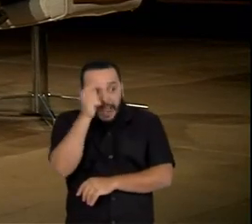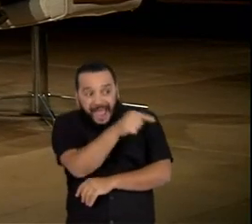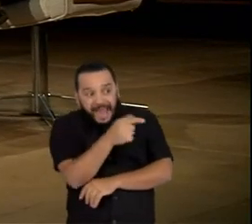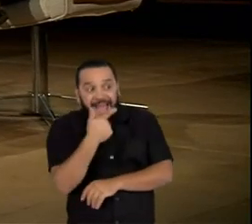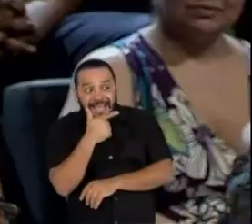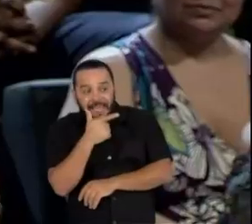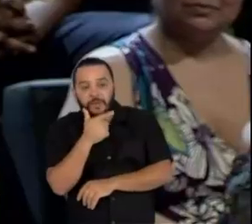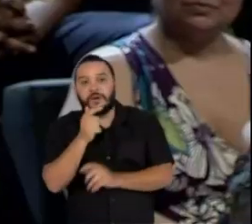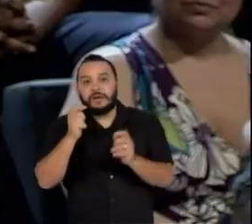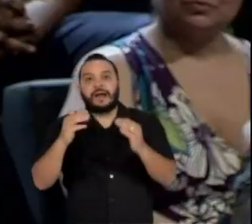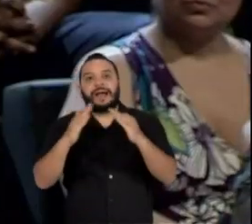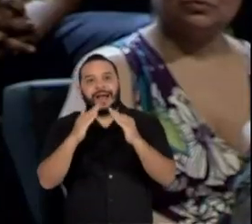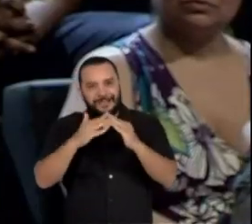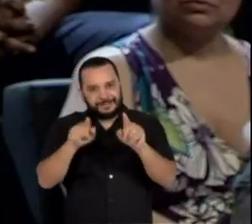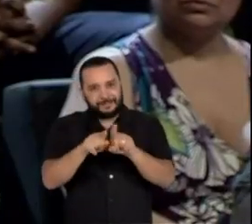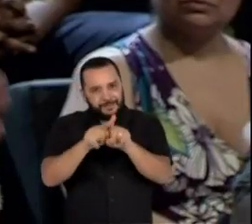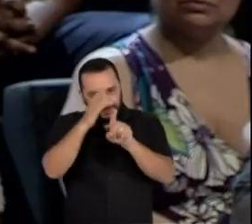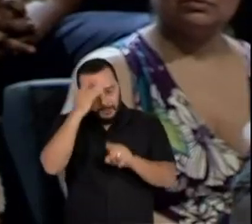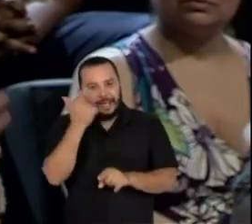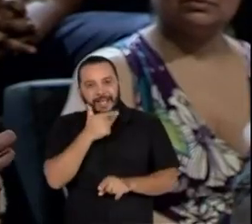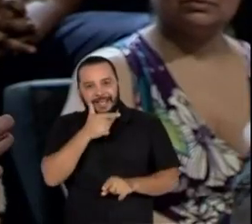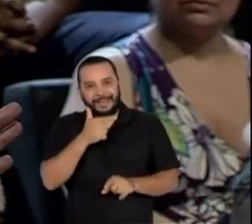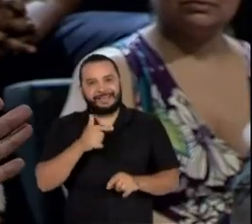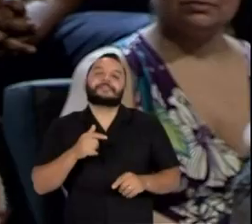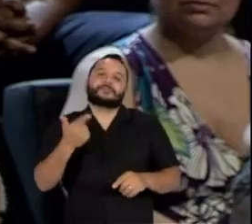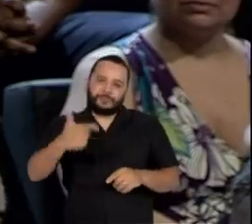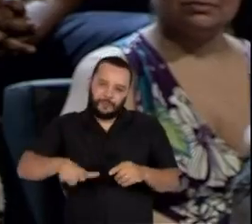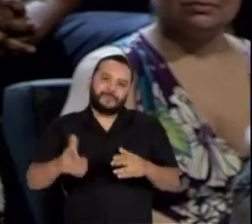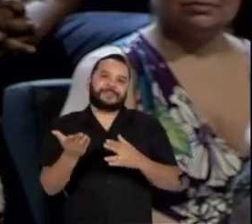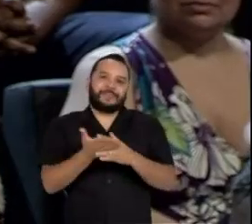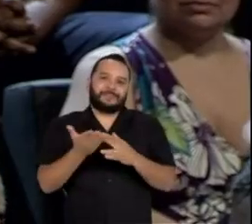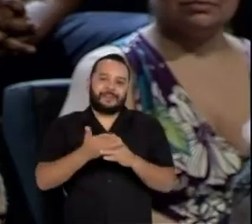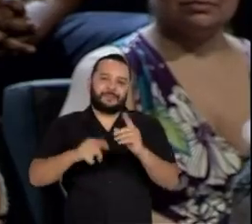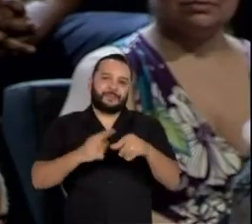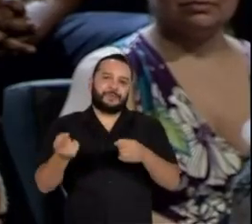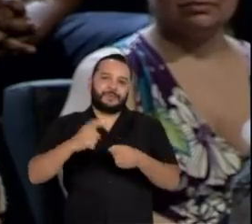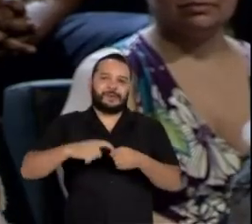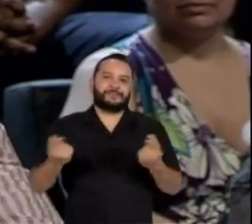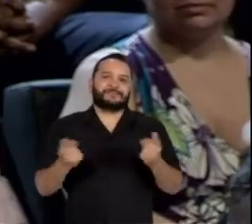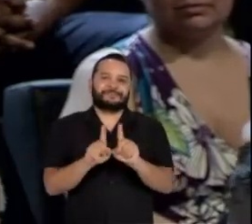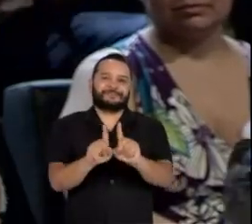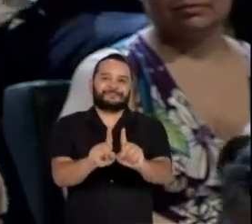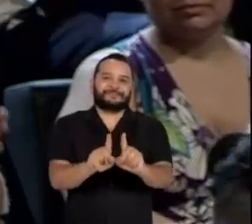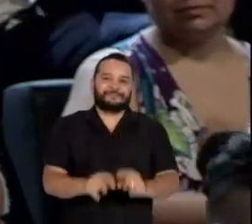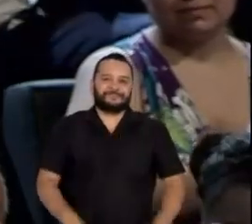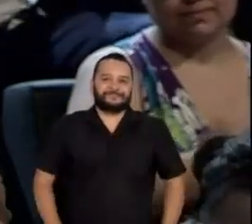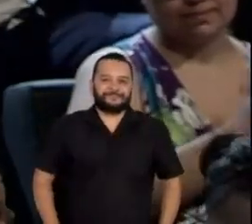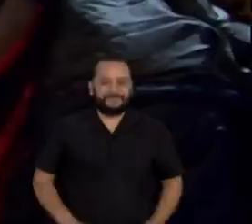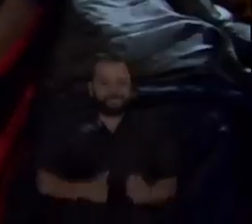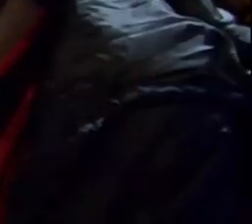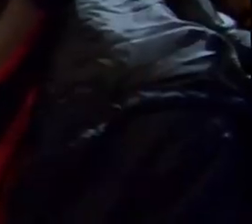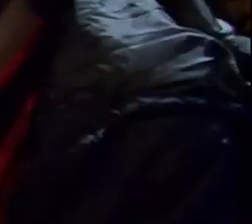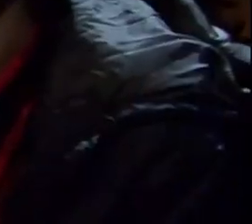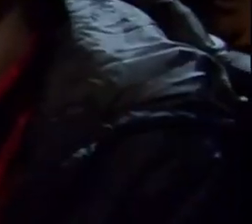pessoa. Tudo bem, está na hora de mais um intervalo, não se aflijam, é rapidinho. Voltamos já já com o Persona em Foco.